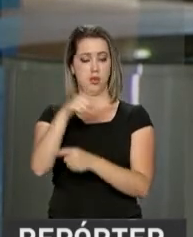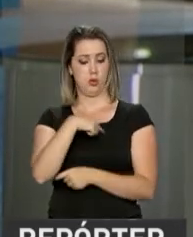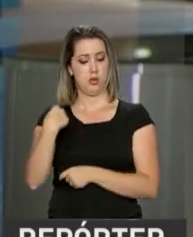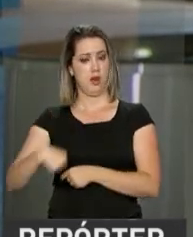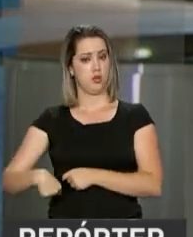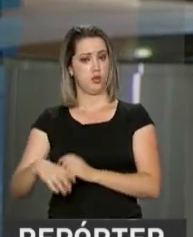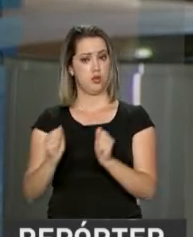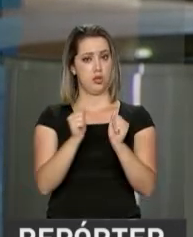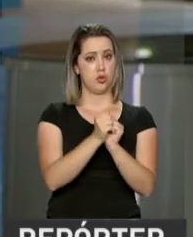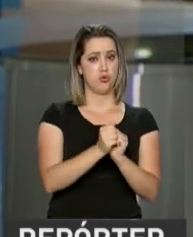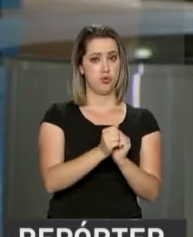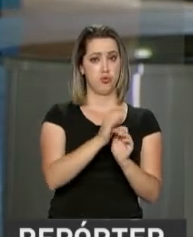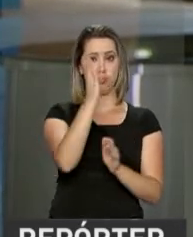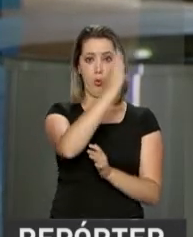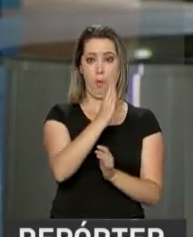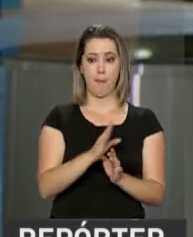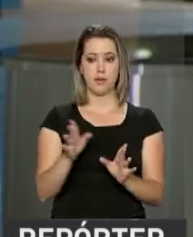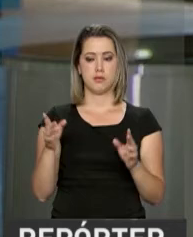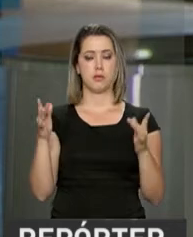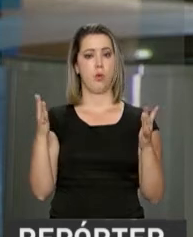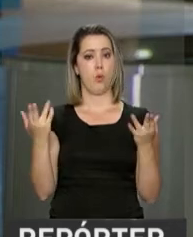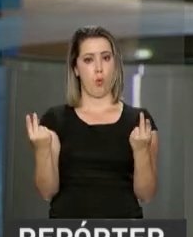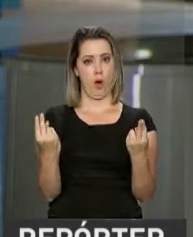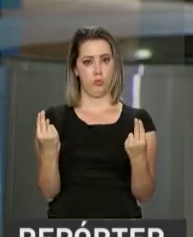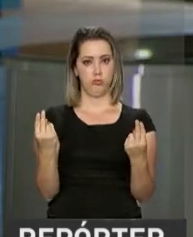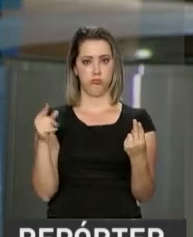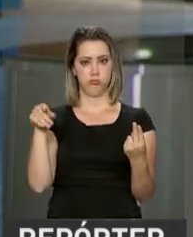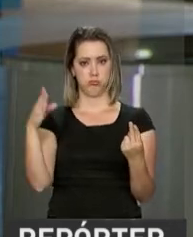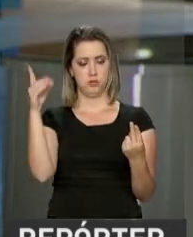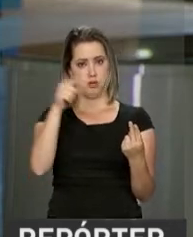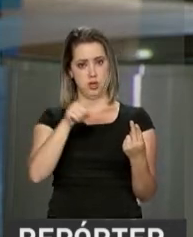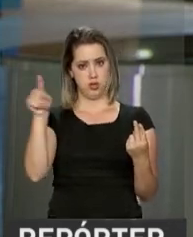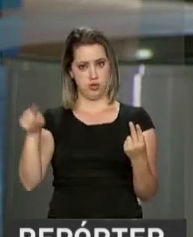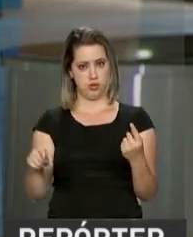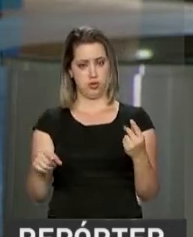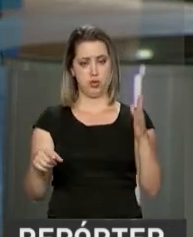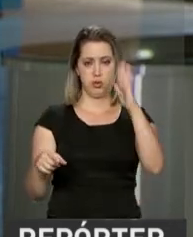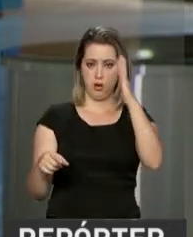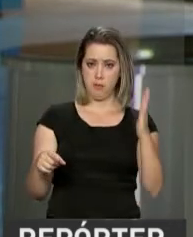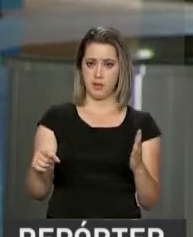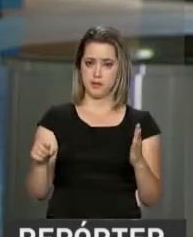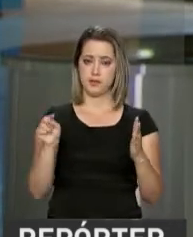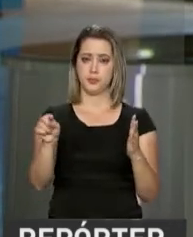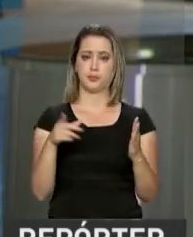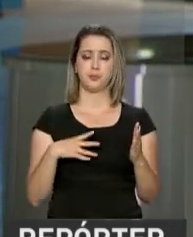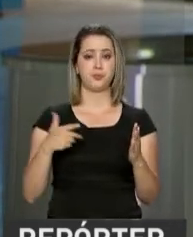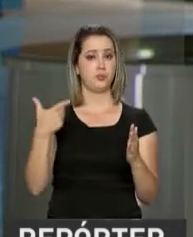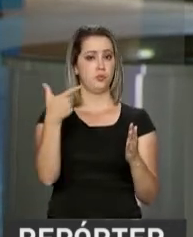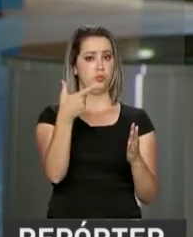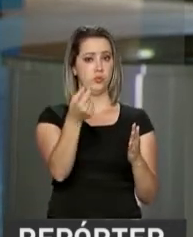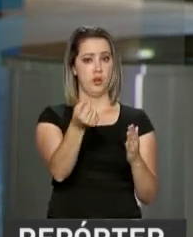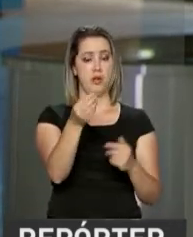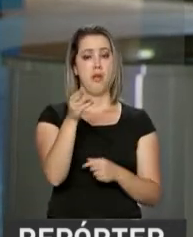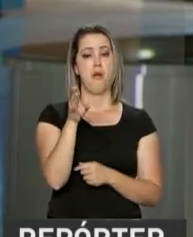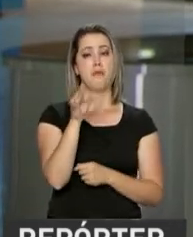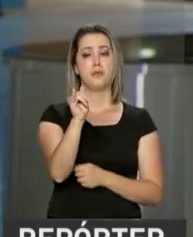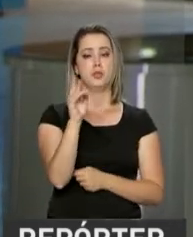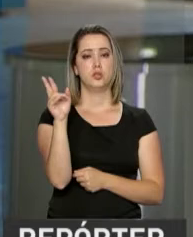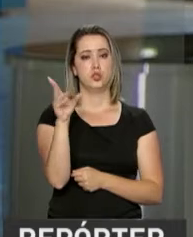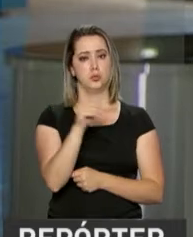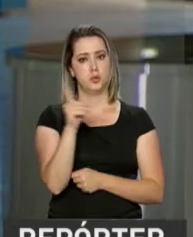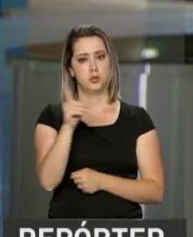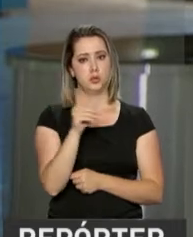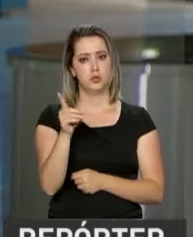vão ter o mesmo poder de decisão o fundo vai movimentar 20 bilhões de dólares sendo que o aporte